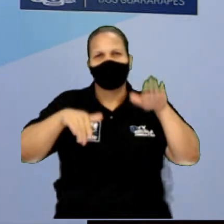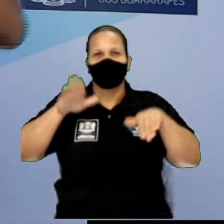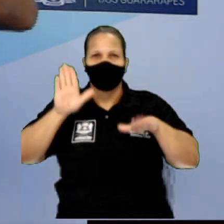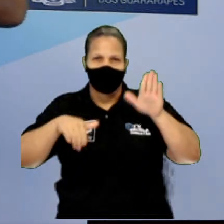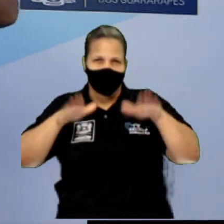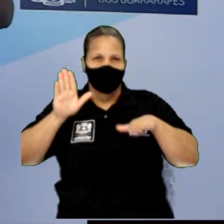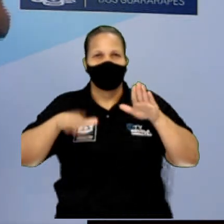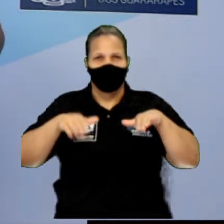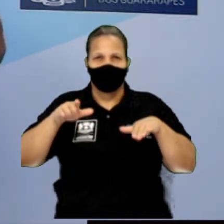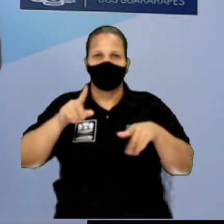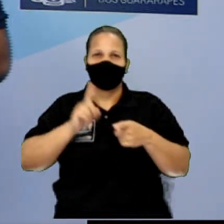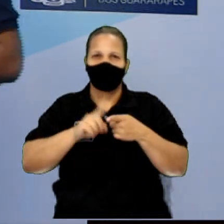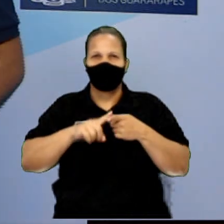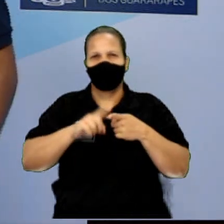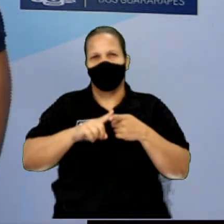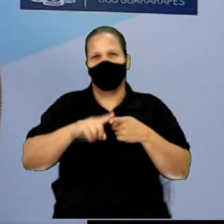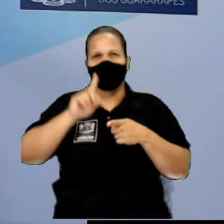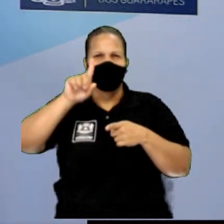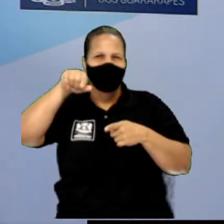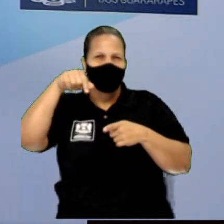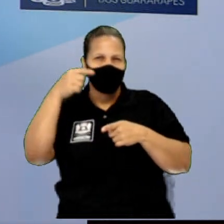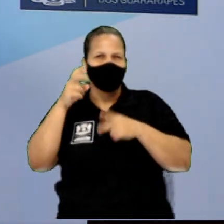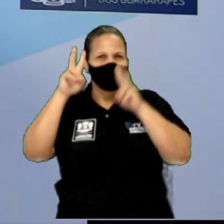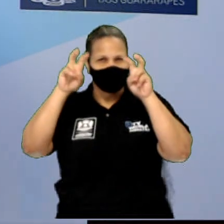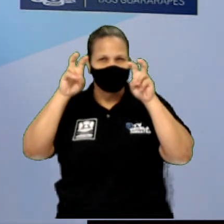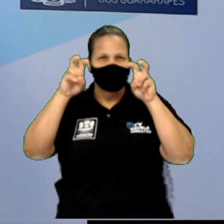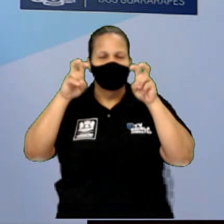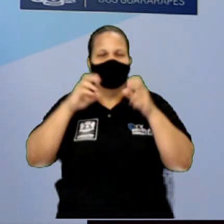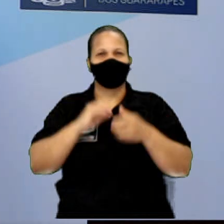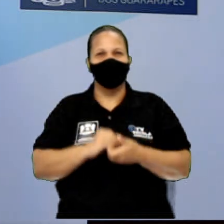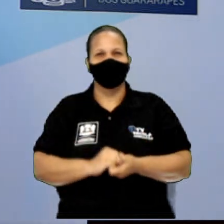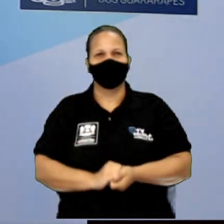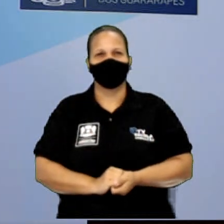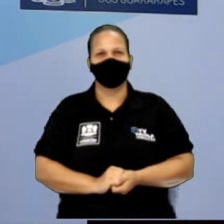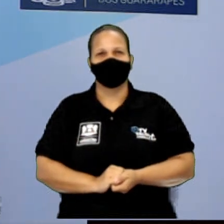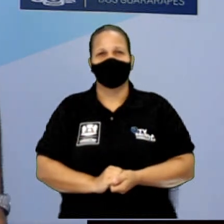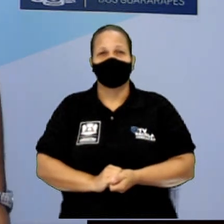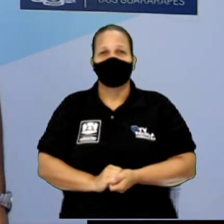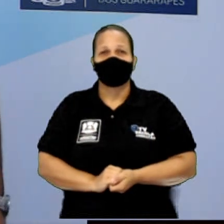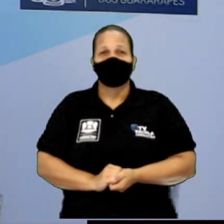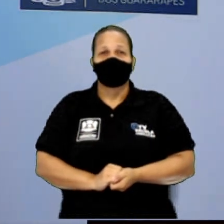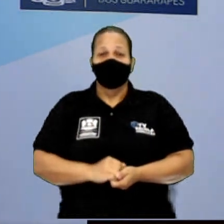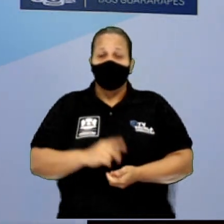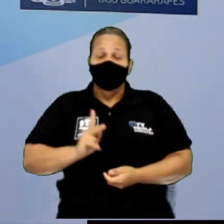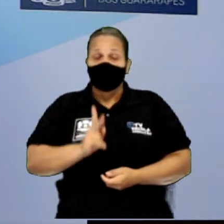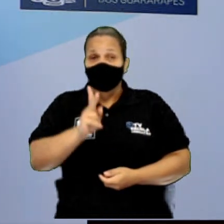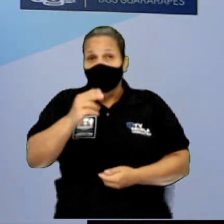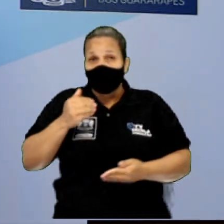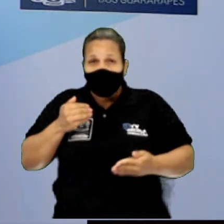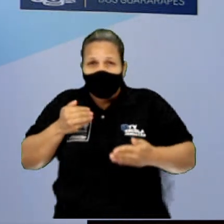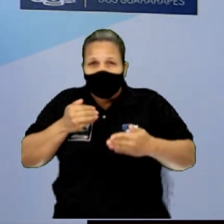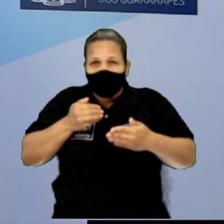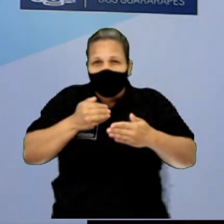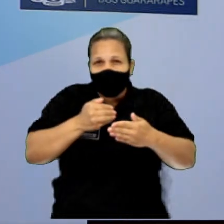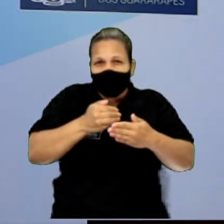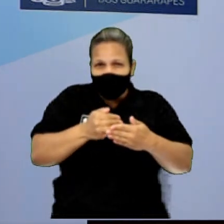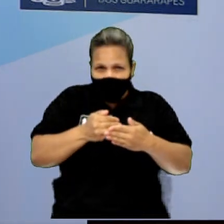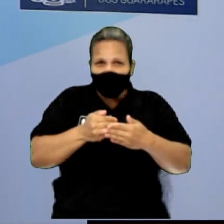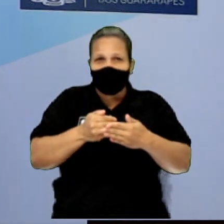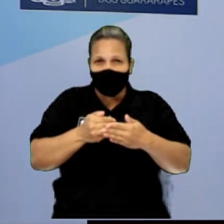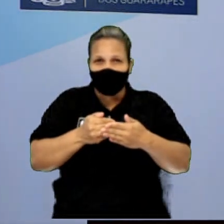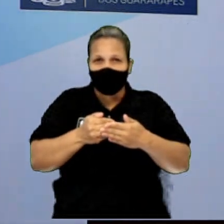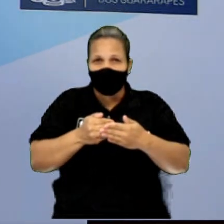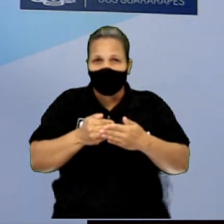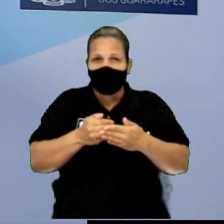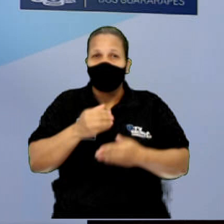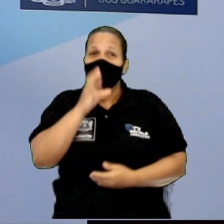assunto, mas deixa eu te ajudar aqui. Quanto mais próximo do Equador, com relação à latitude, a temperatura é maior, é mais